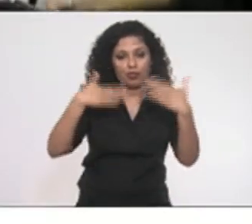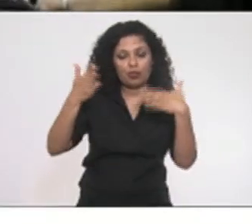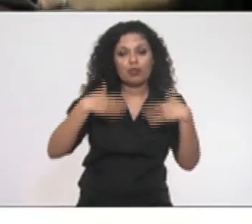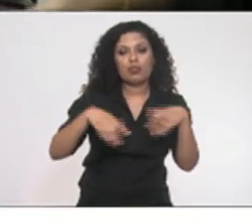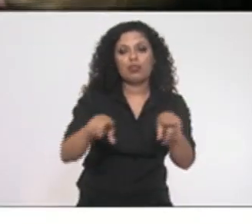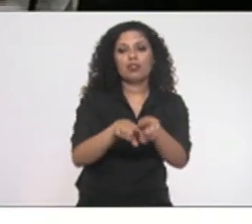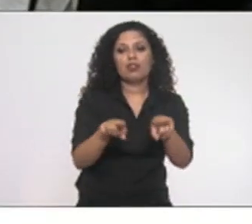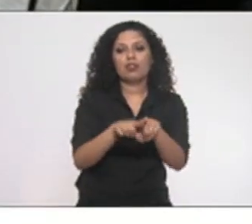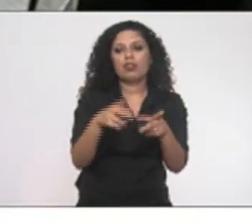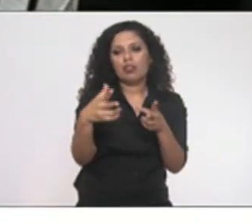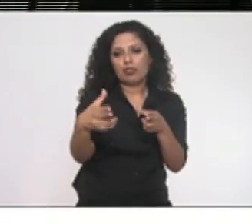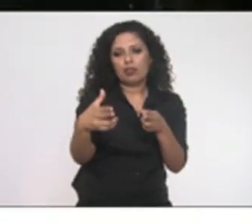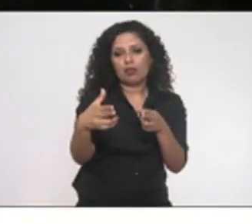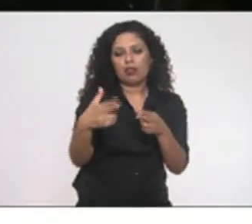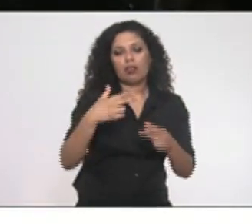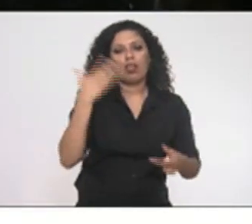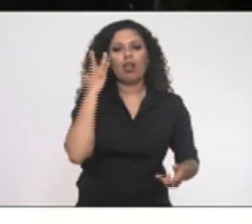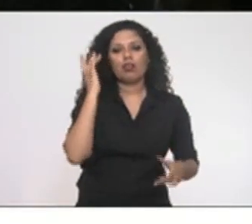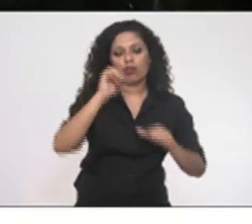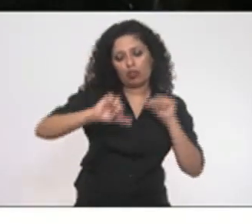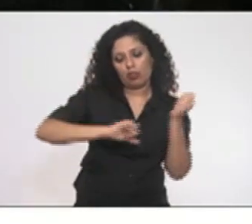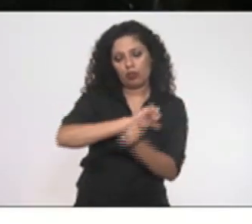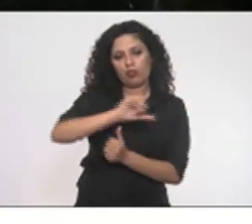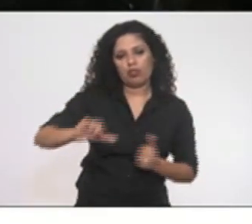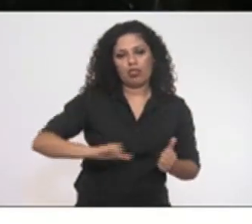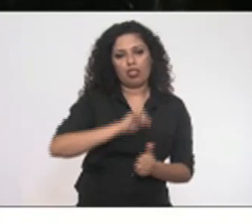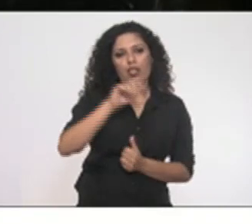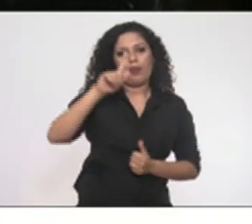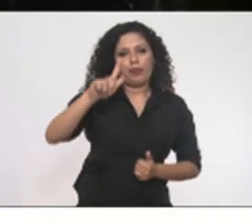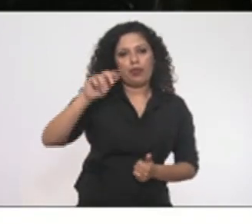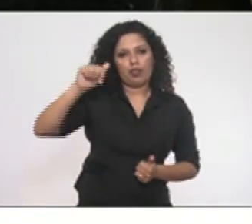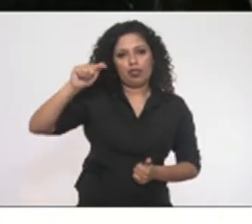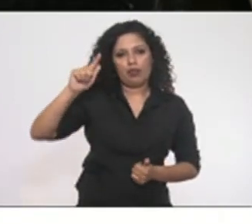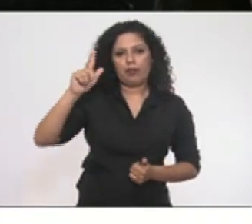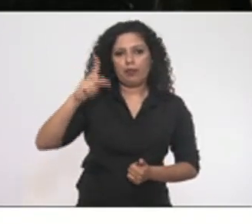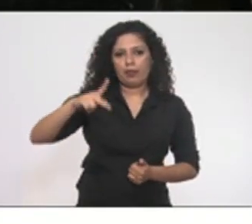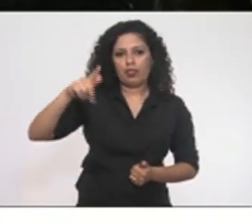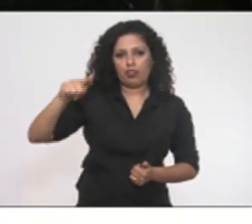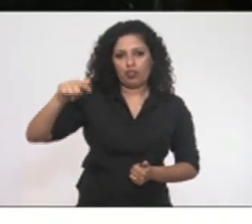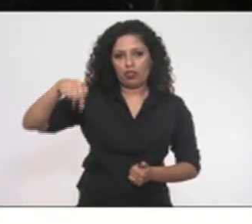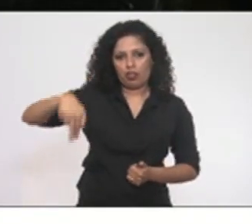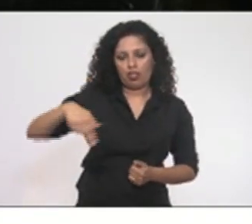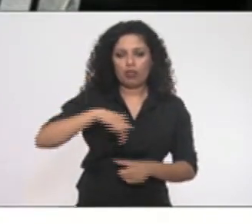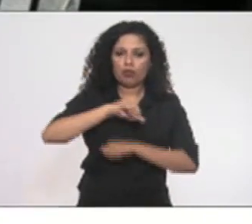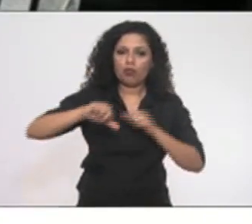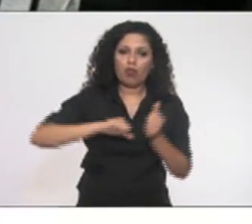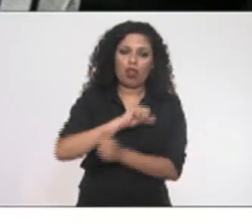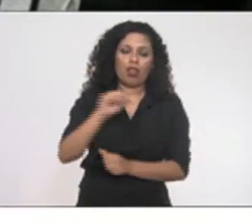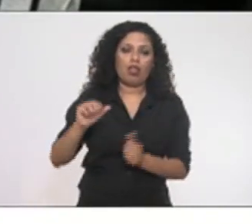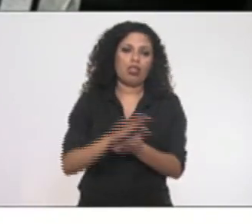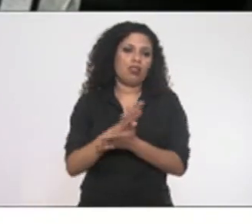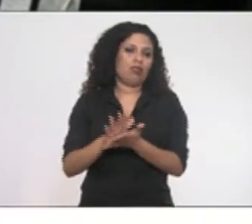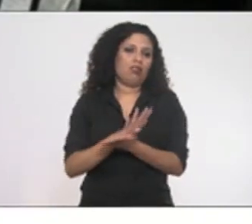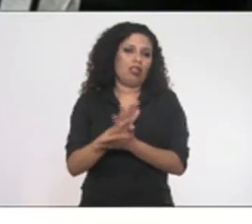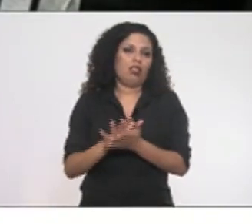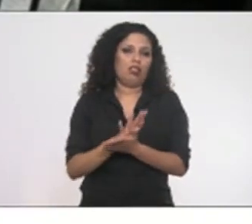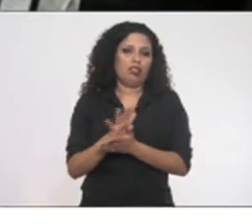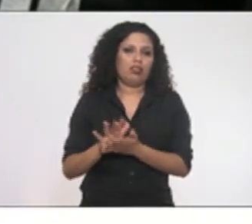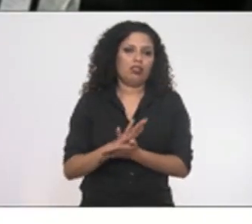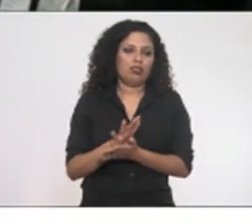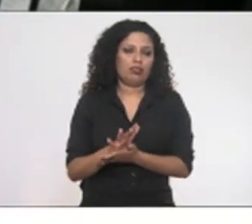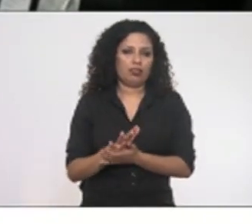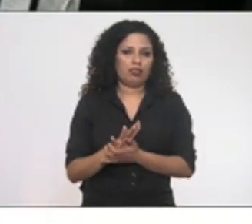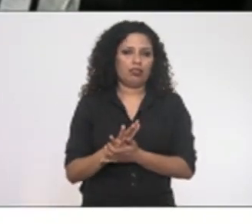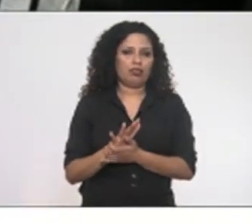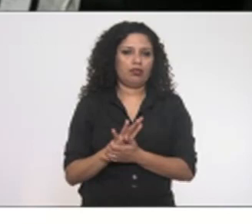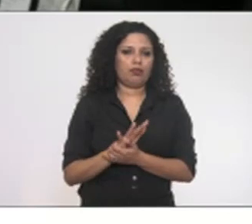também. Eu acho que agora não muda mais, pelo menos ao PGN, já que não vai ter refinaria. Isso. A refinaria, que eu acho que